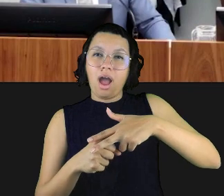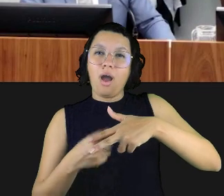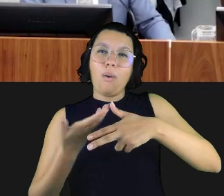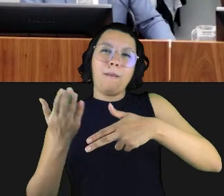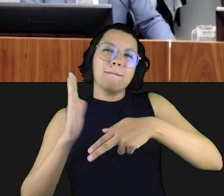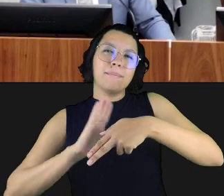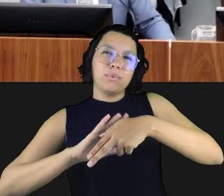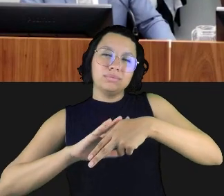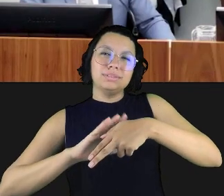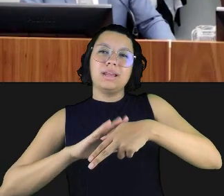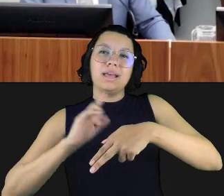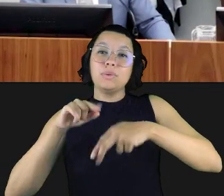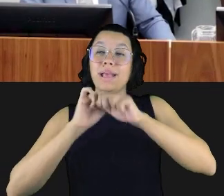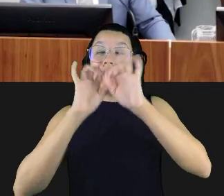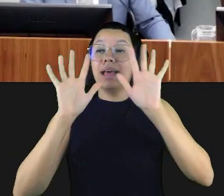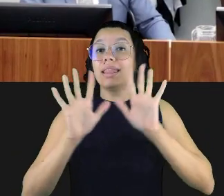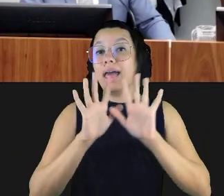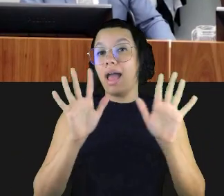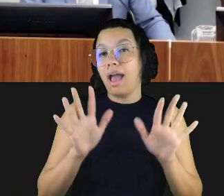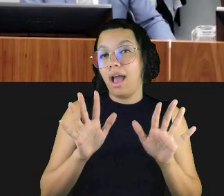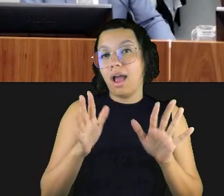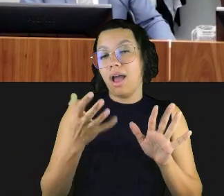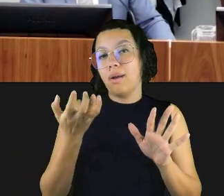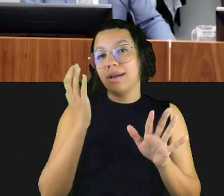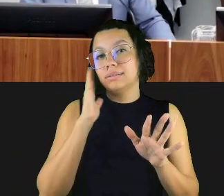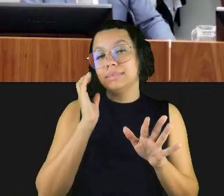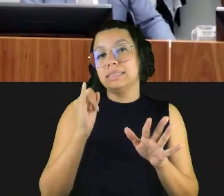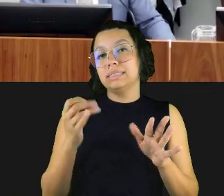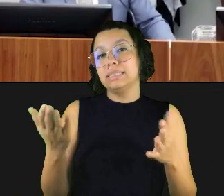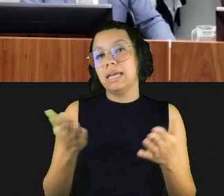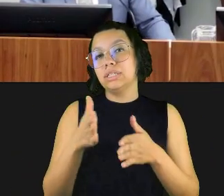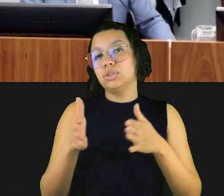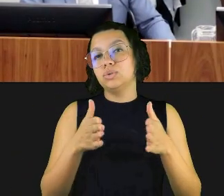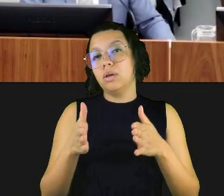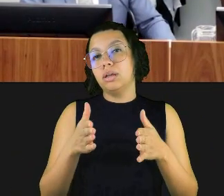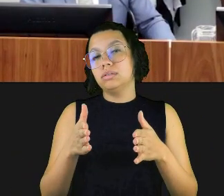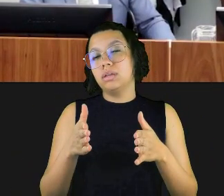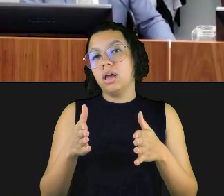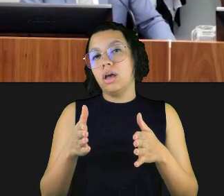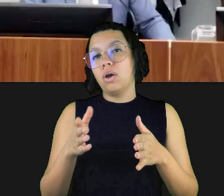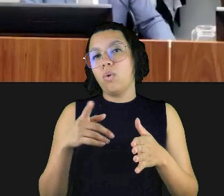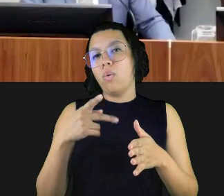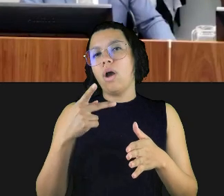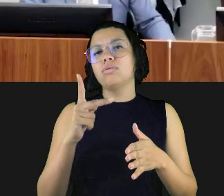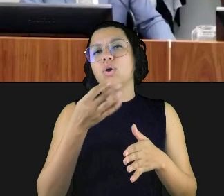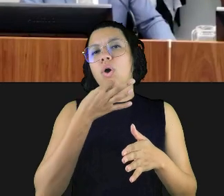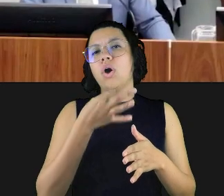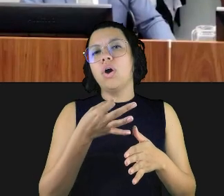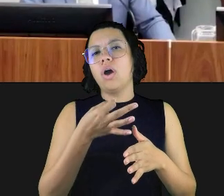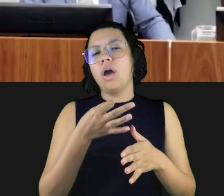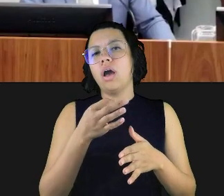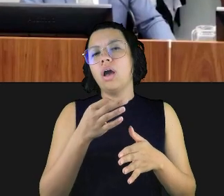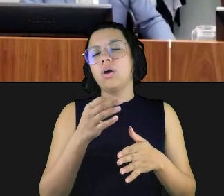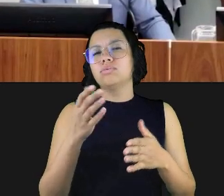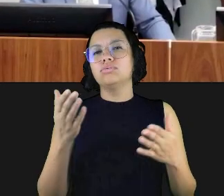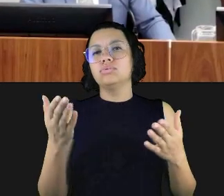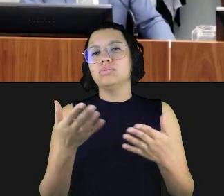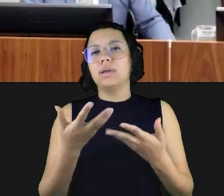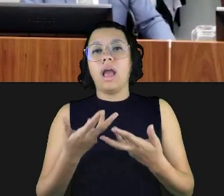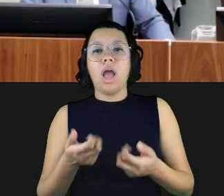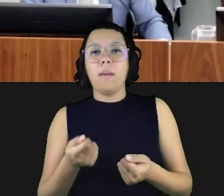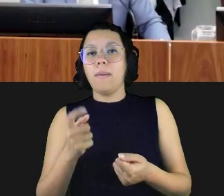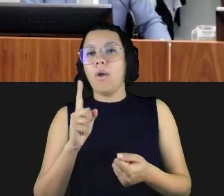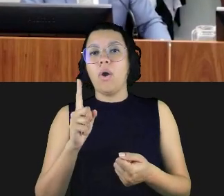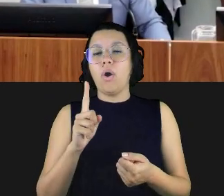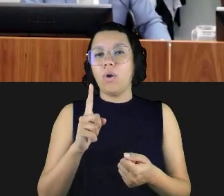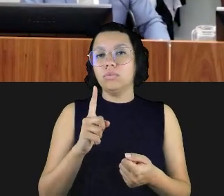situações, qual que é o posicionamento do Dr. Paulo sobre o cabimento ou não do incidente à luz aí dos